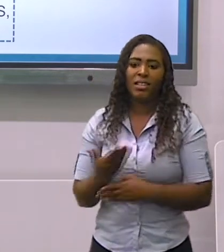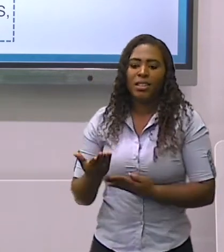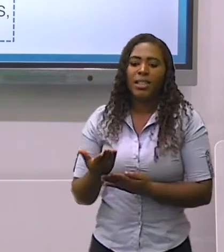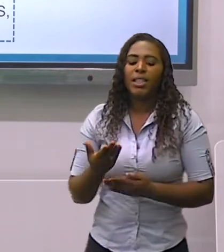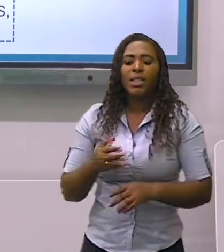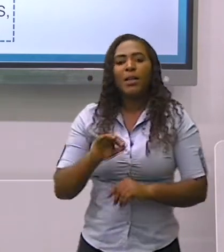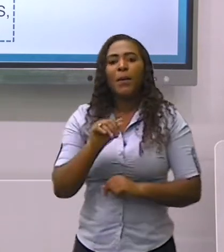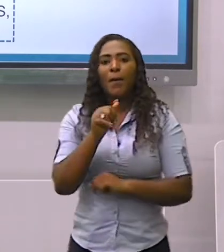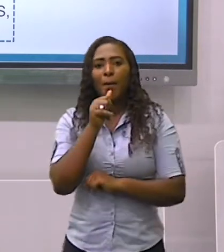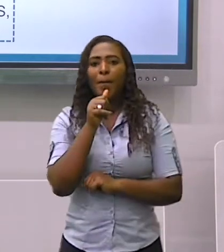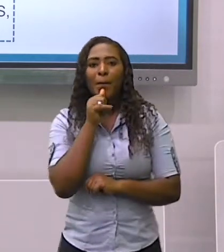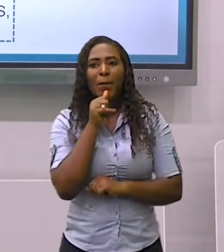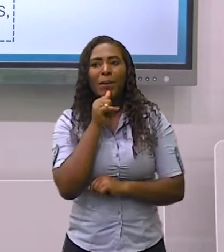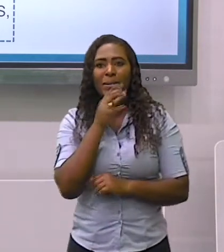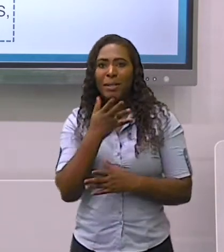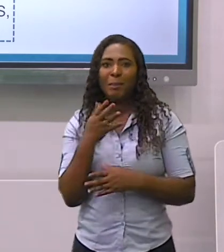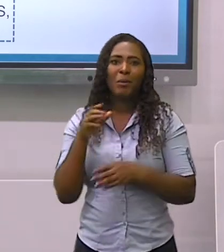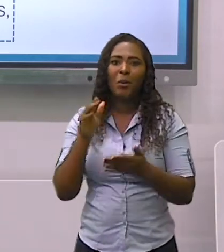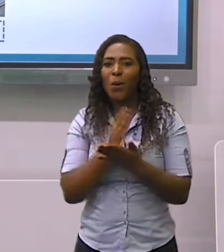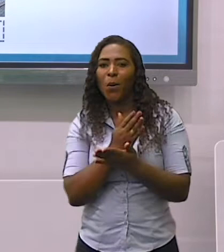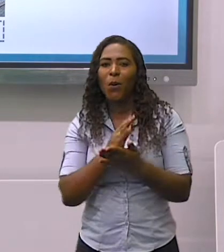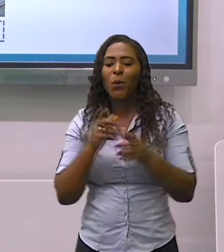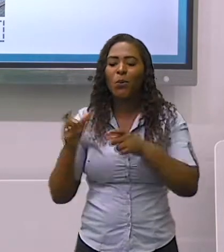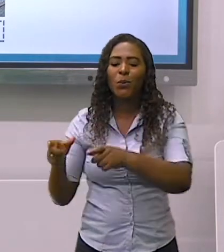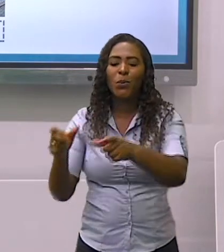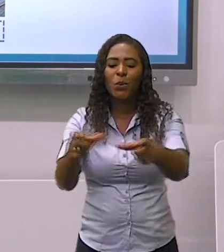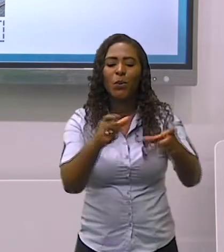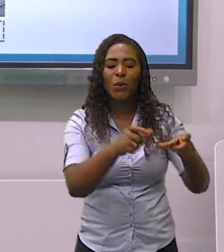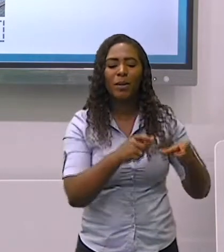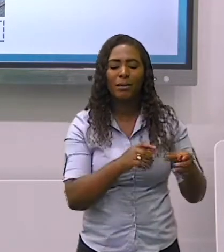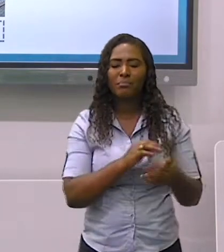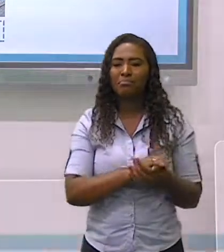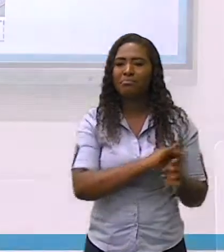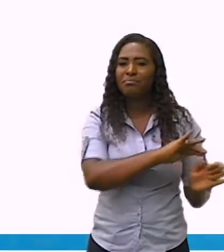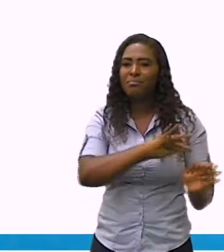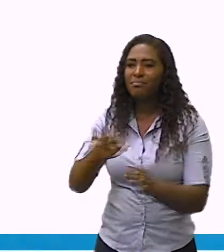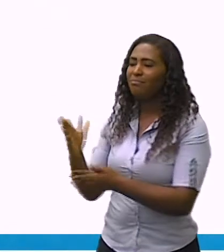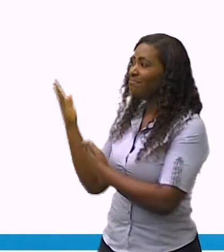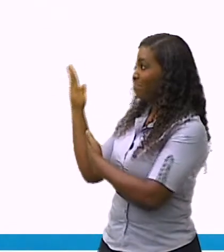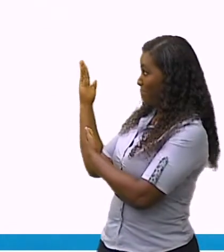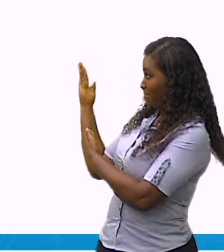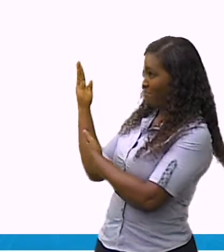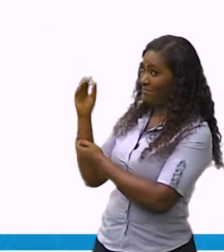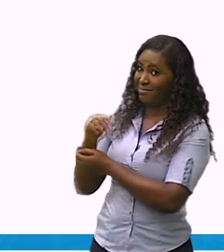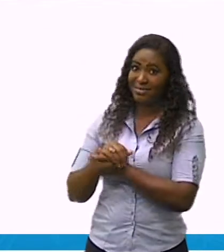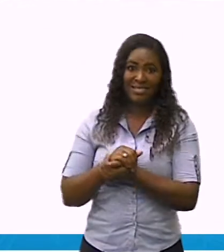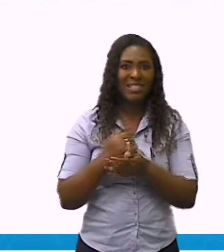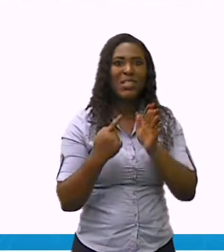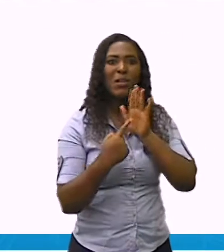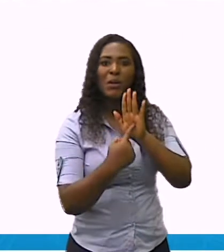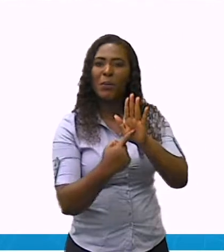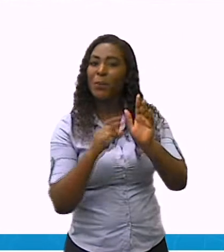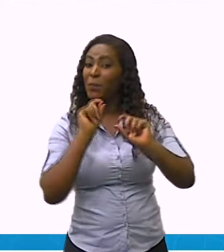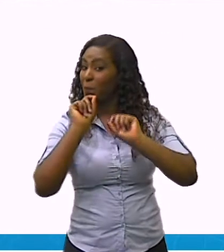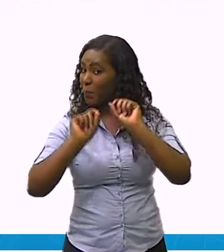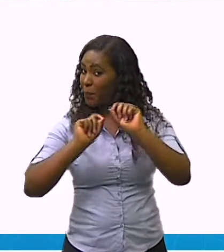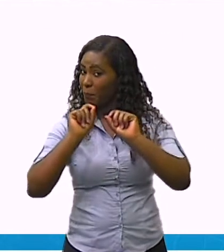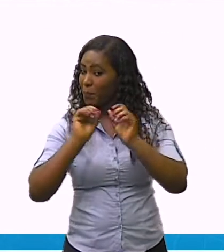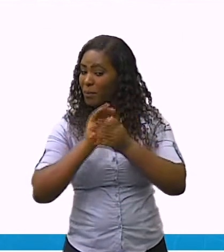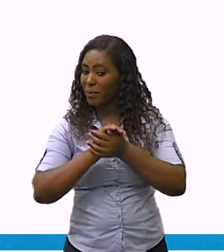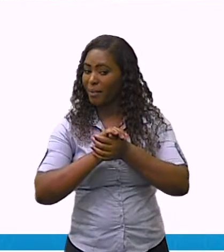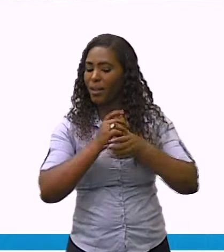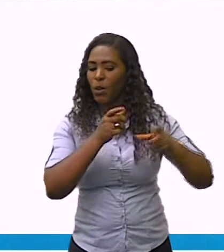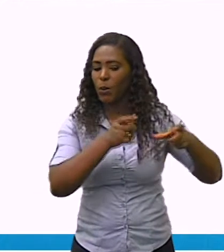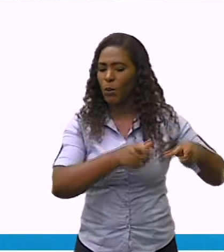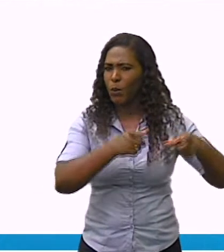alguns lugares do nosso planeta? As fotografias a seguir representam lugares